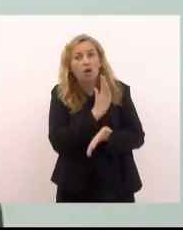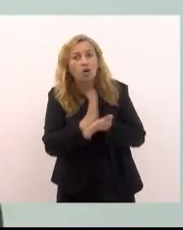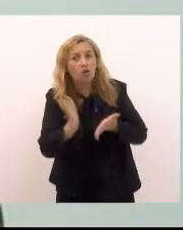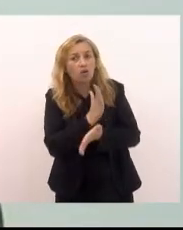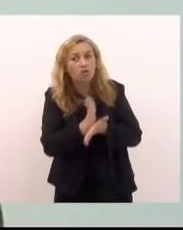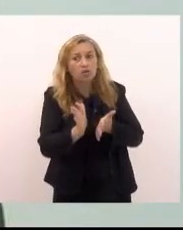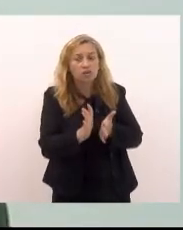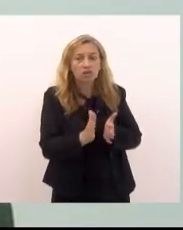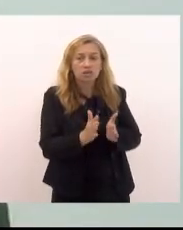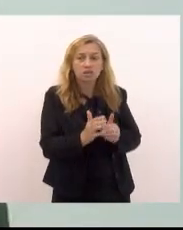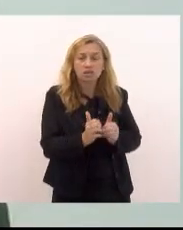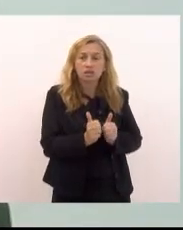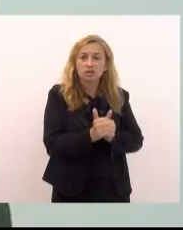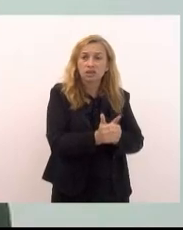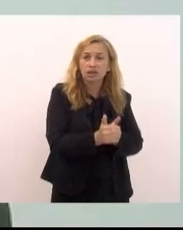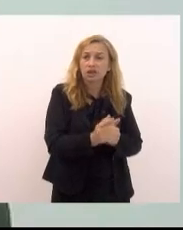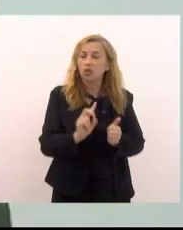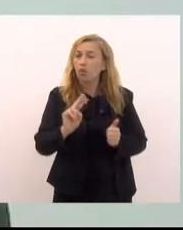a progressão,